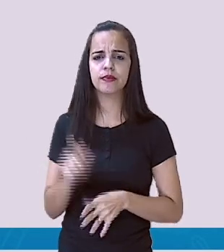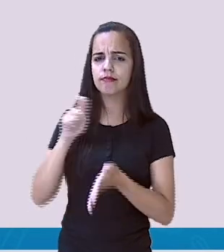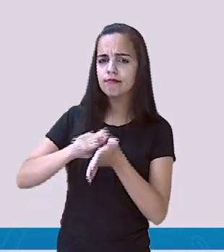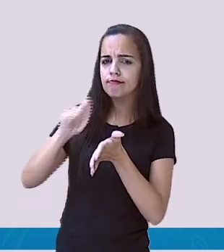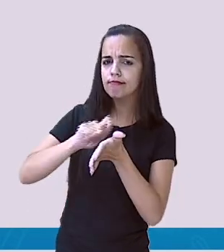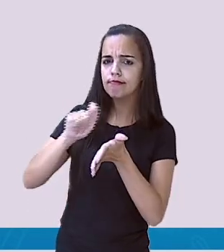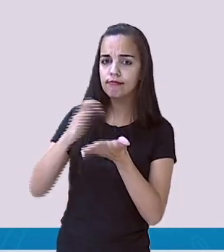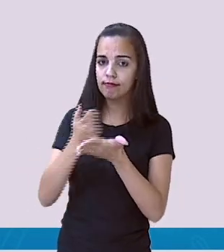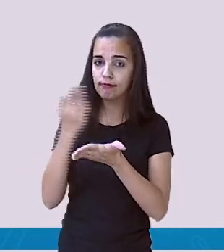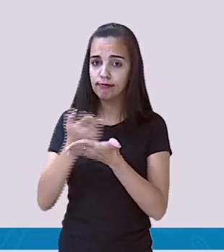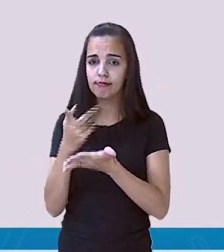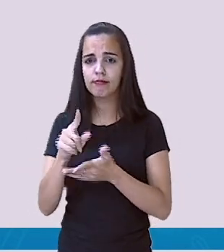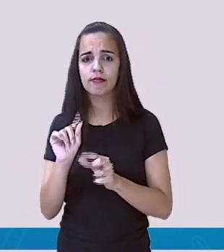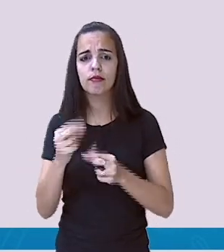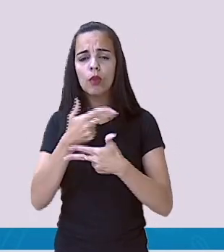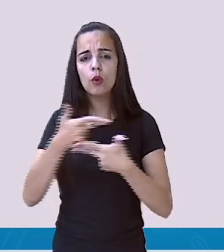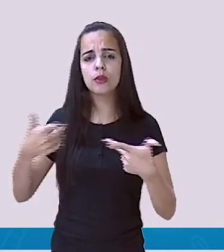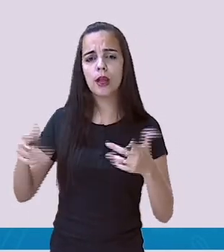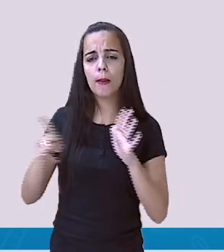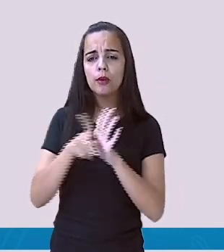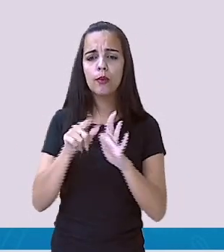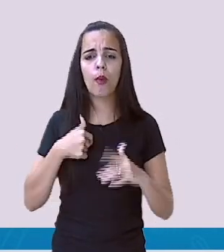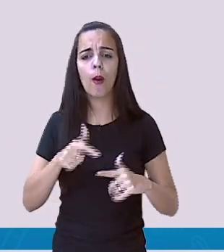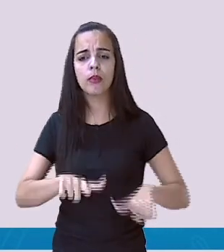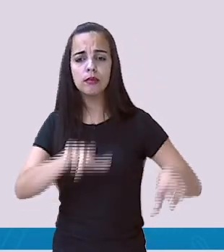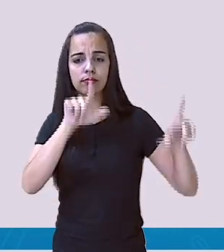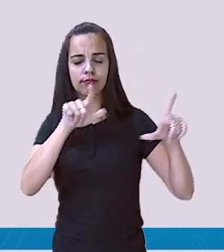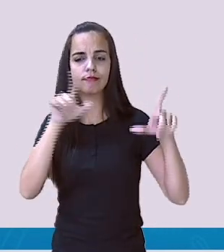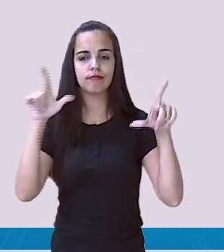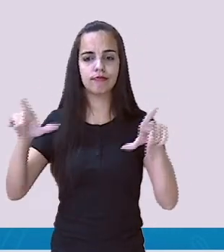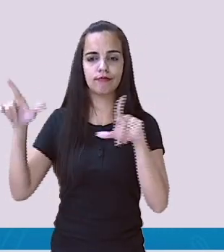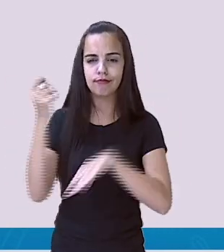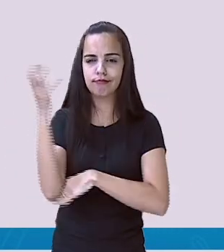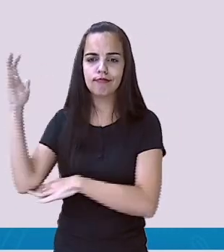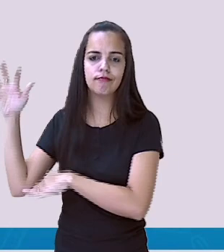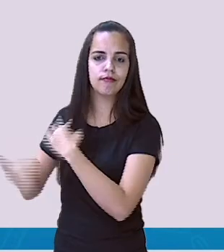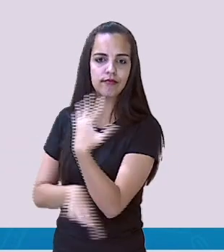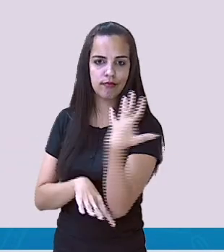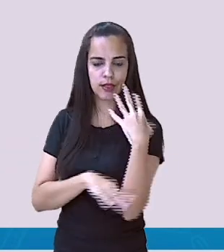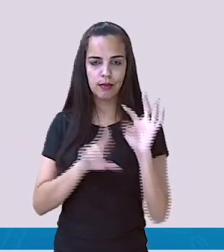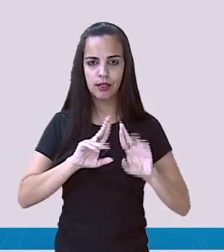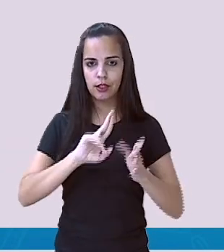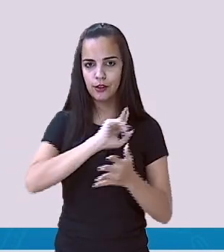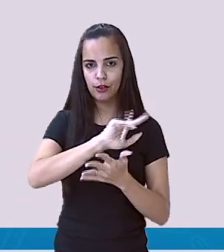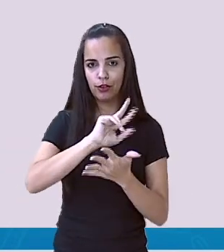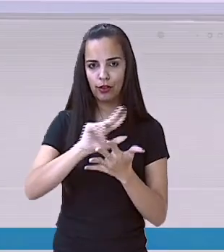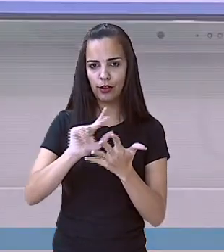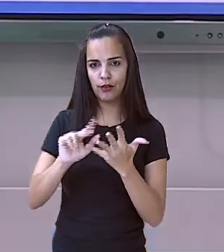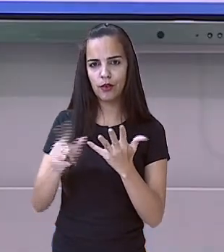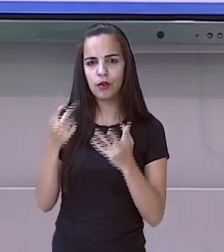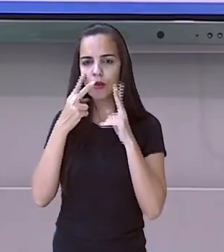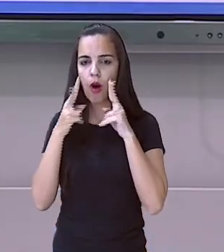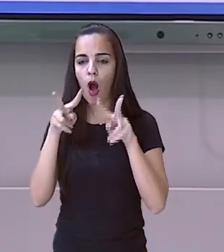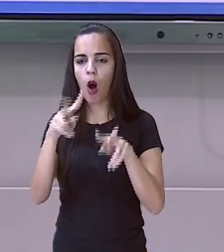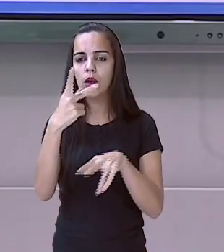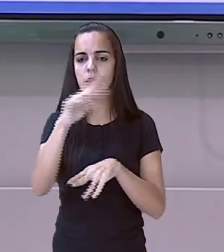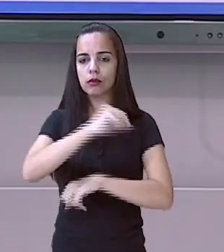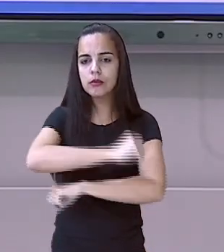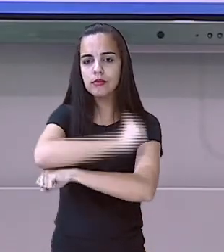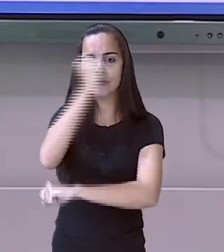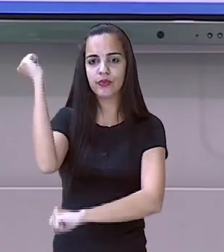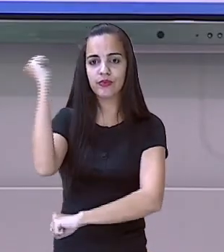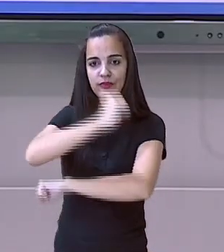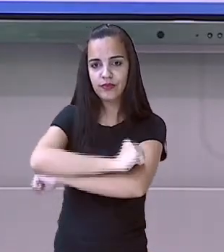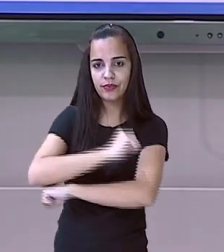escreva os elementos da paisagem ao olhar pela janela da sua casa. Então você vai lá na janela, vai observar o